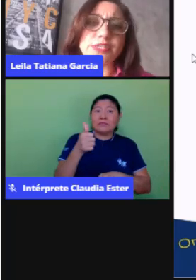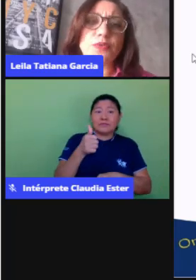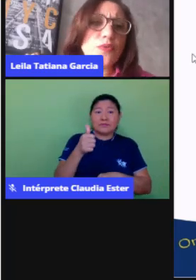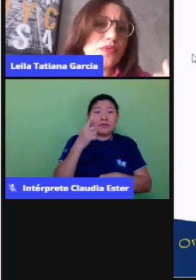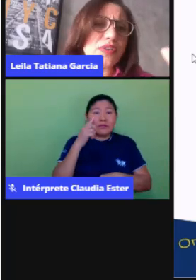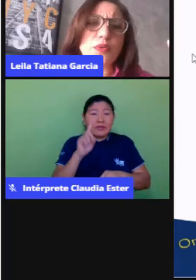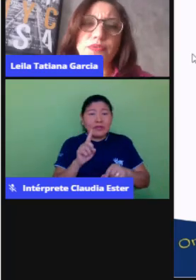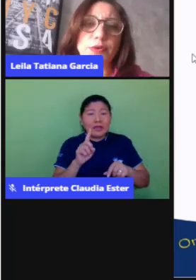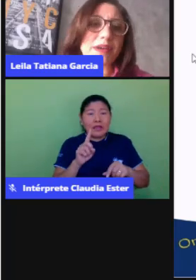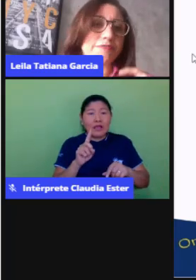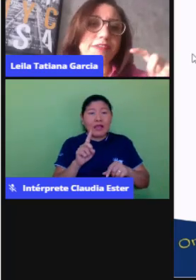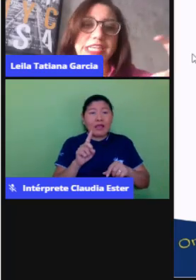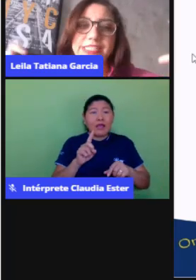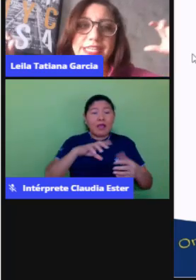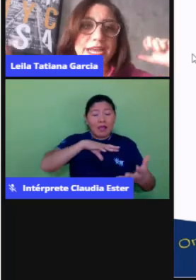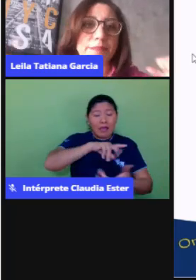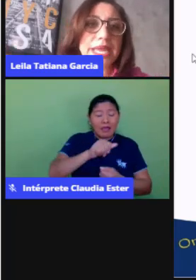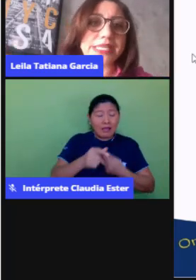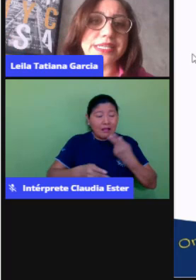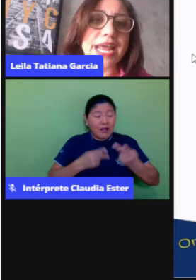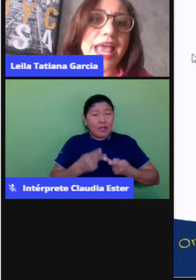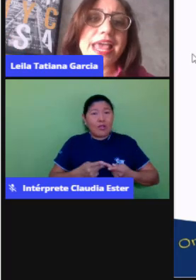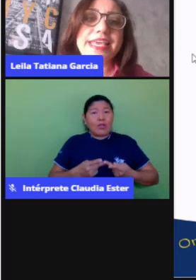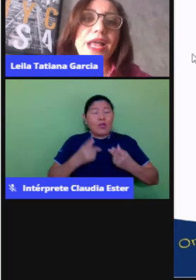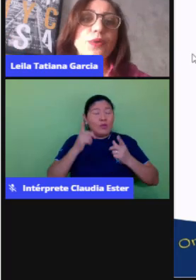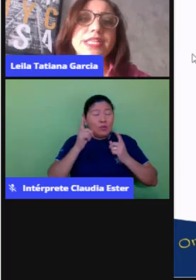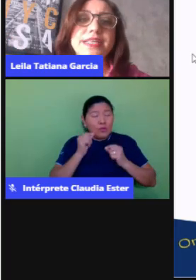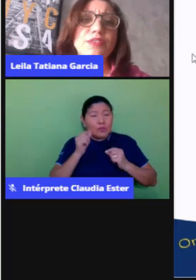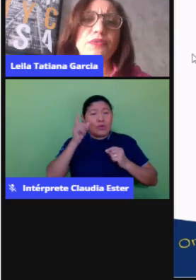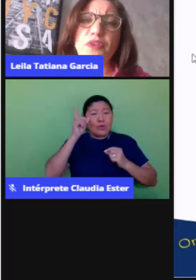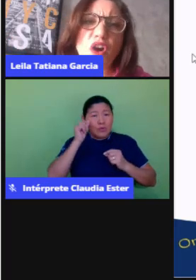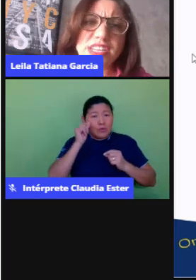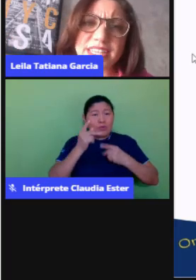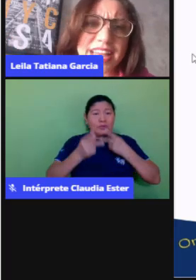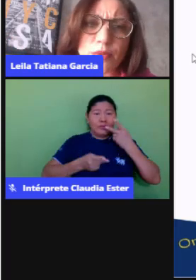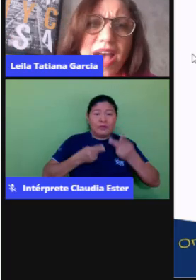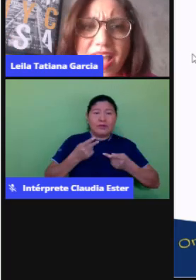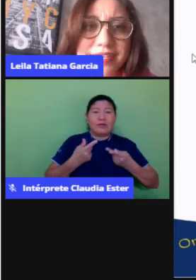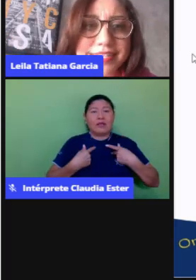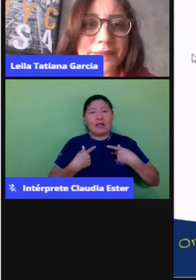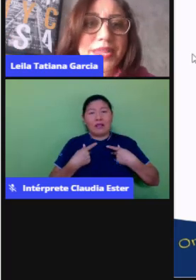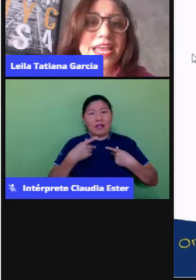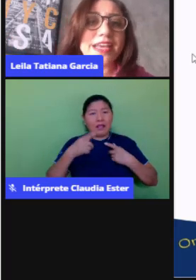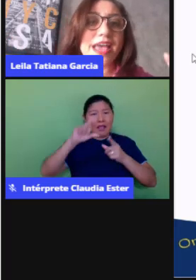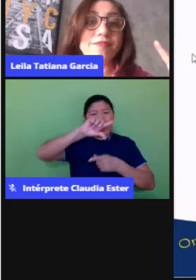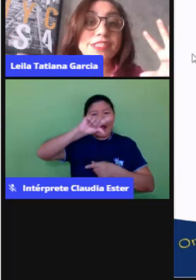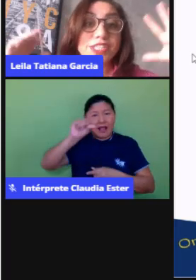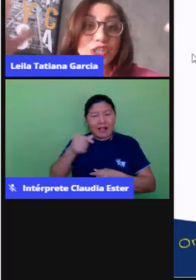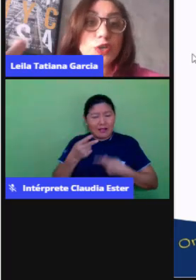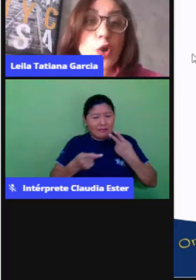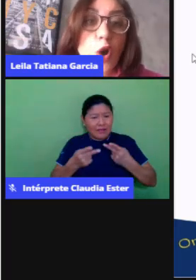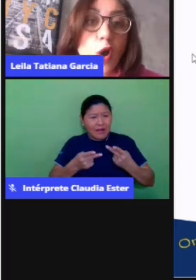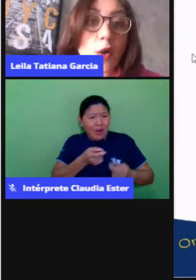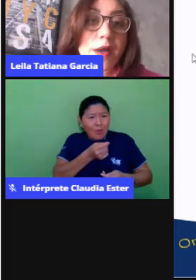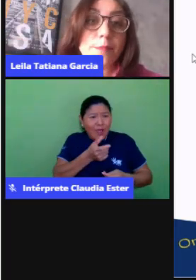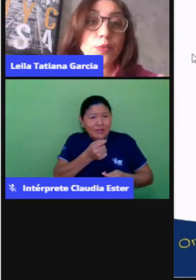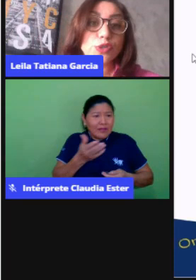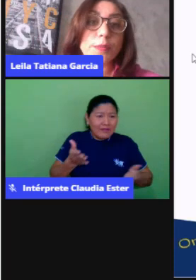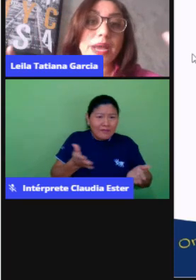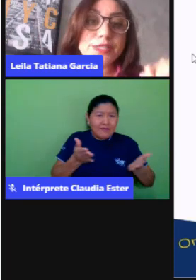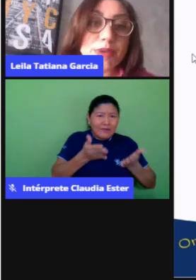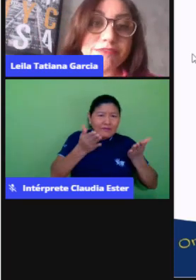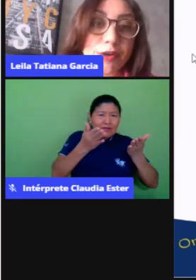uma força, ufa, ufa, com uma faixa na cabeça, né? E a Lua dizendo, força, tá quase, você